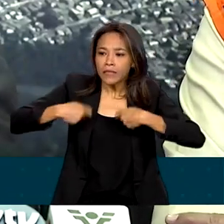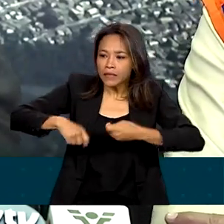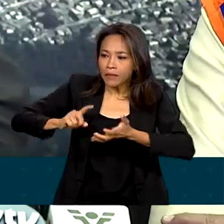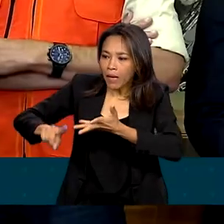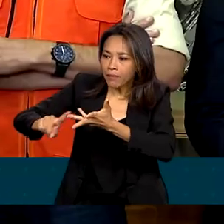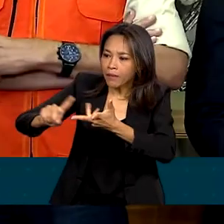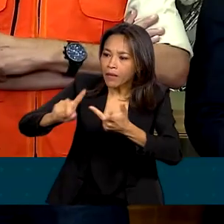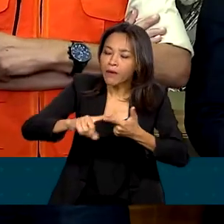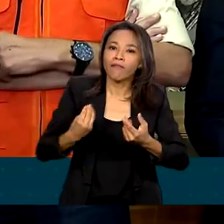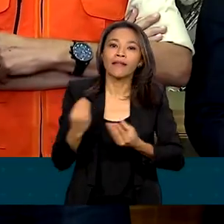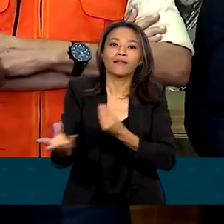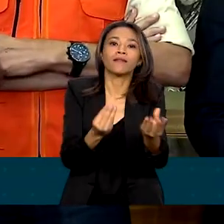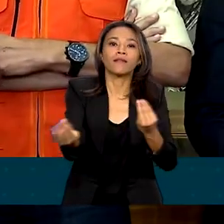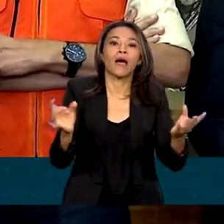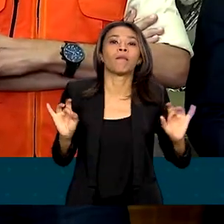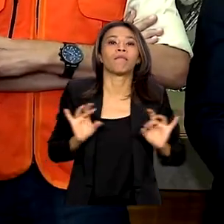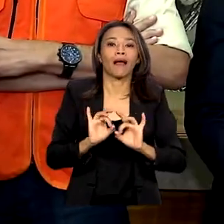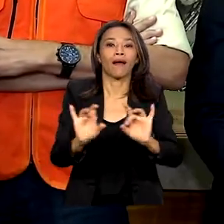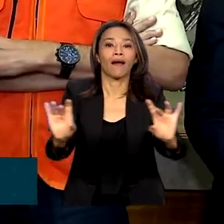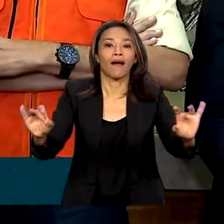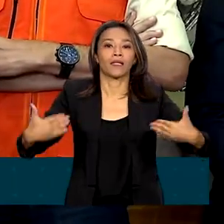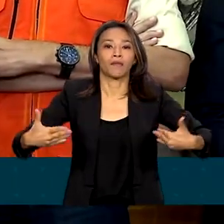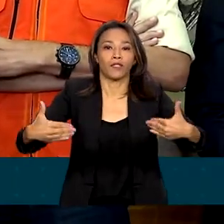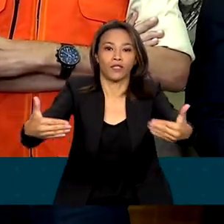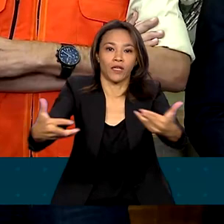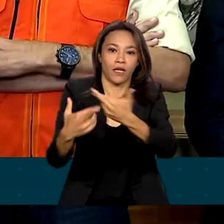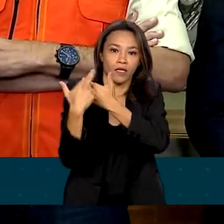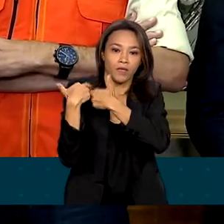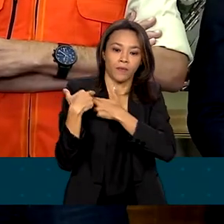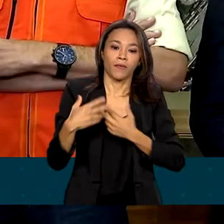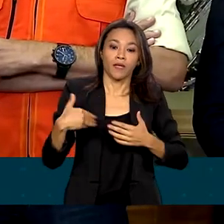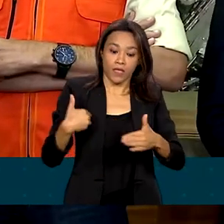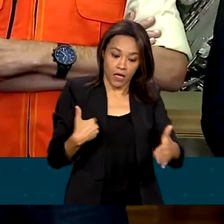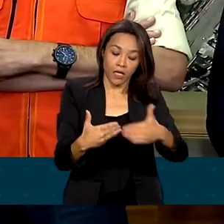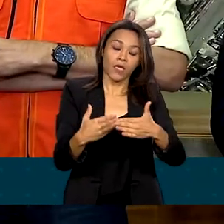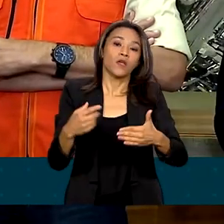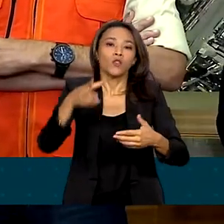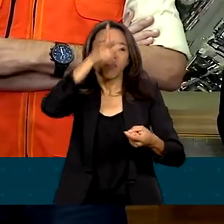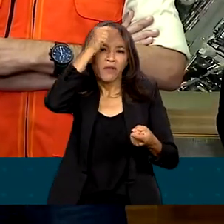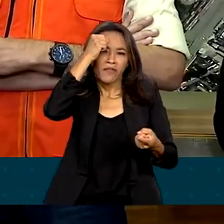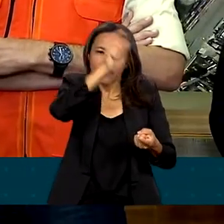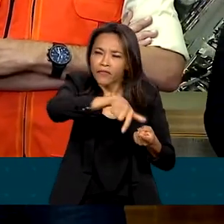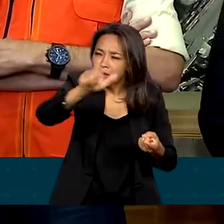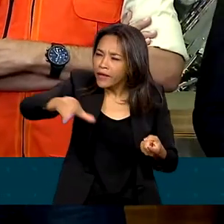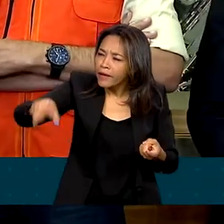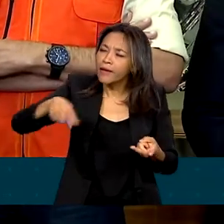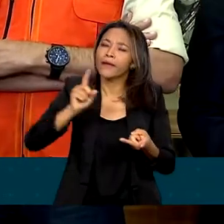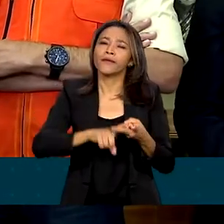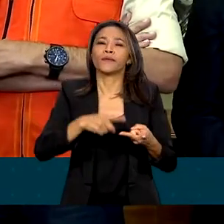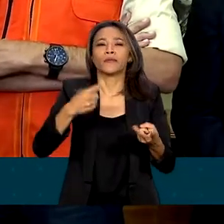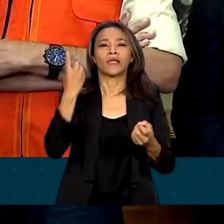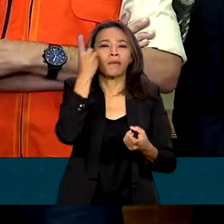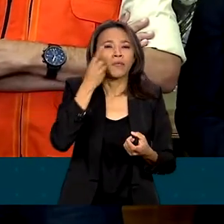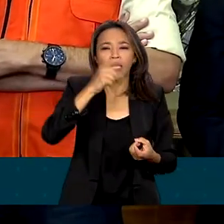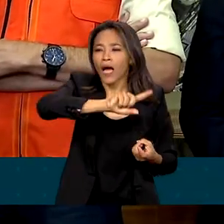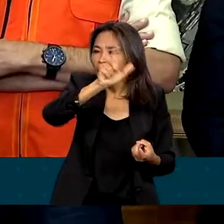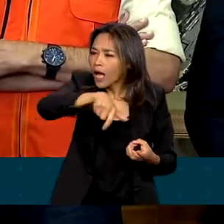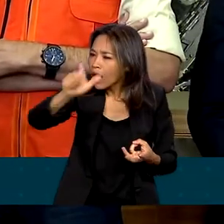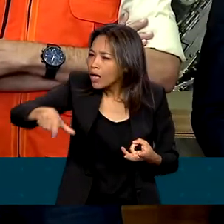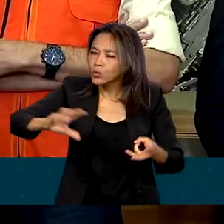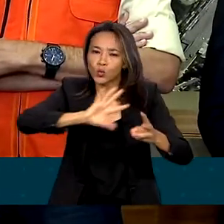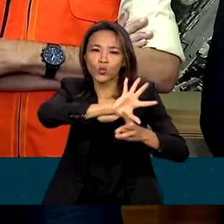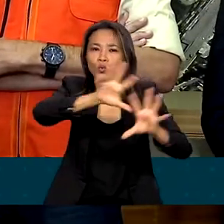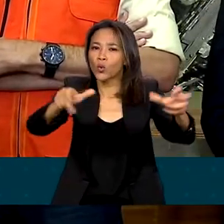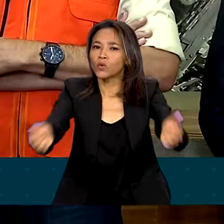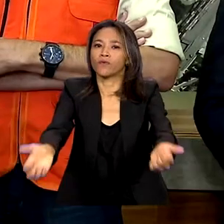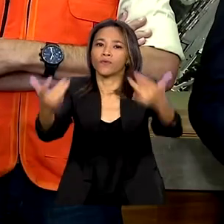envolvido daqui a 15 dias todos os prefeitos com os deputados que estavam aqui presentes e outros assessores eles irão a Brasília